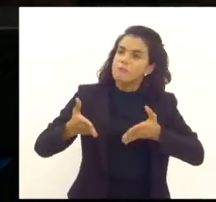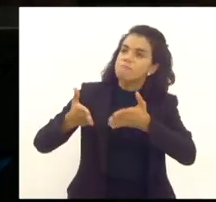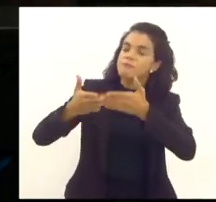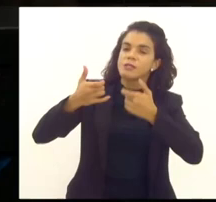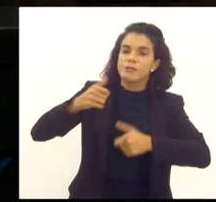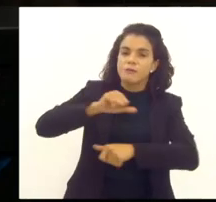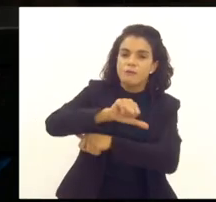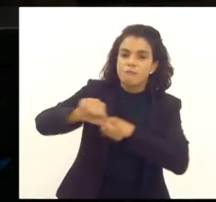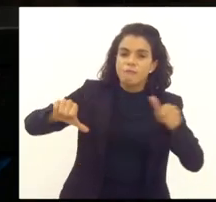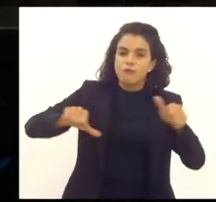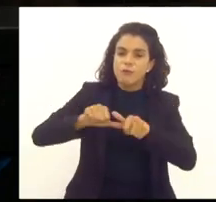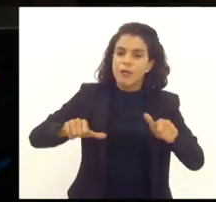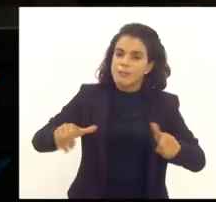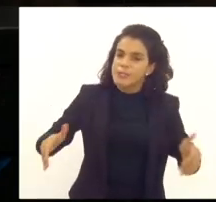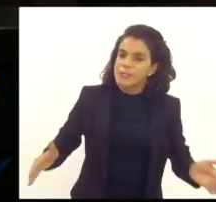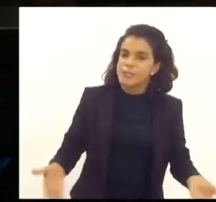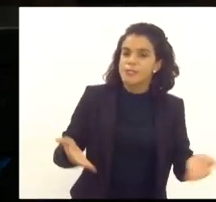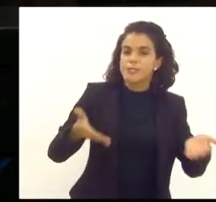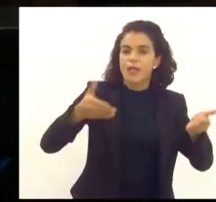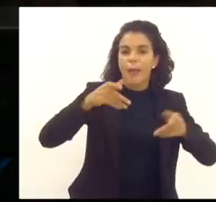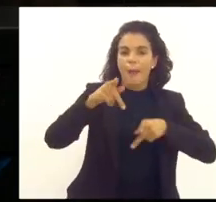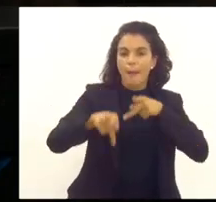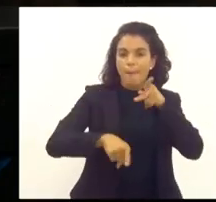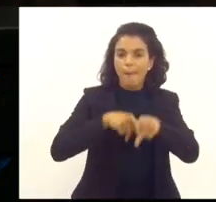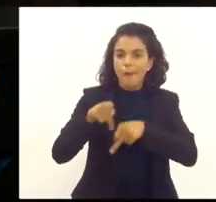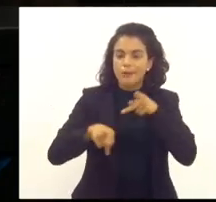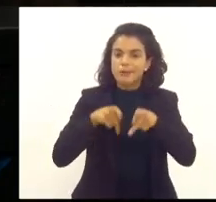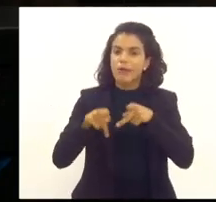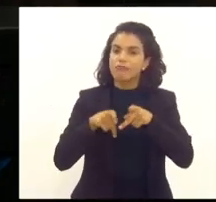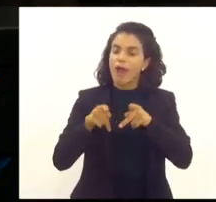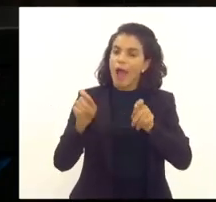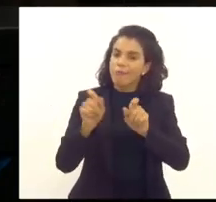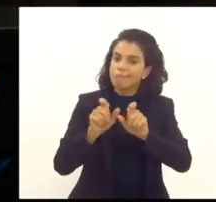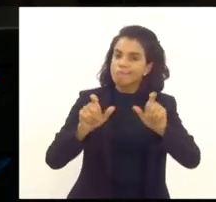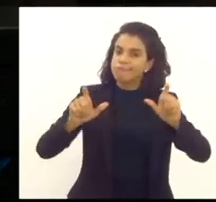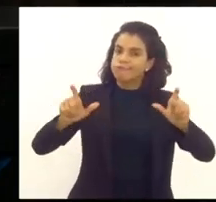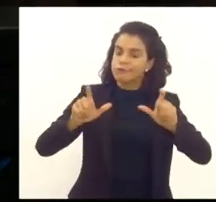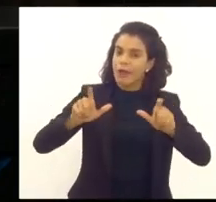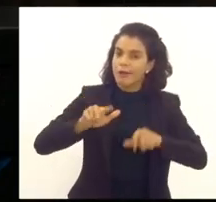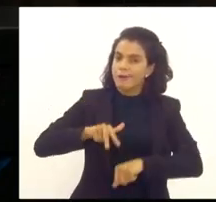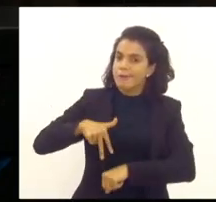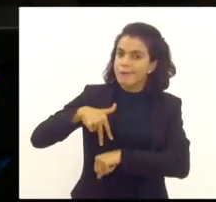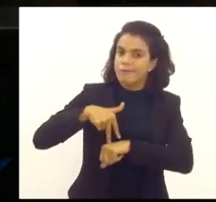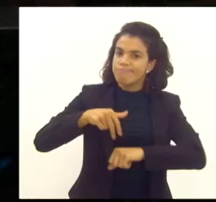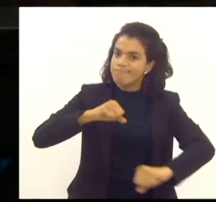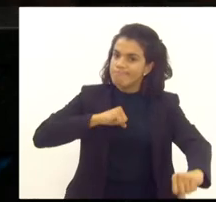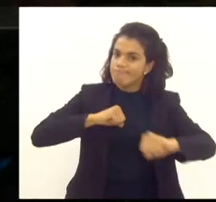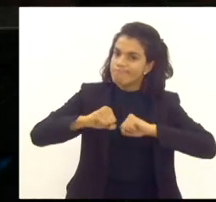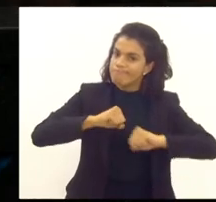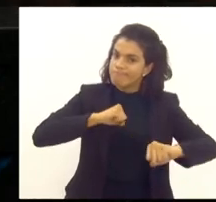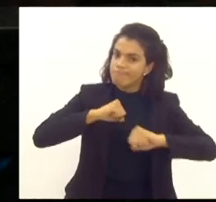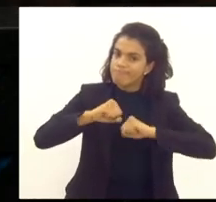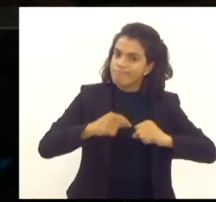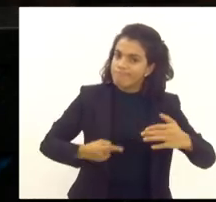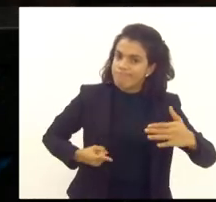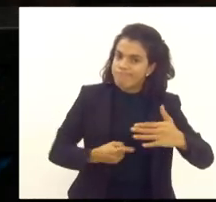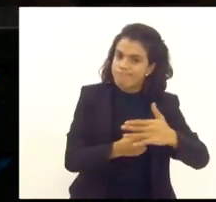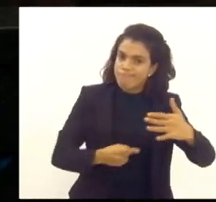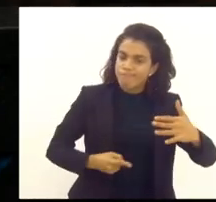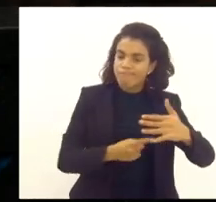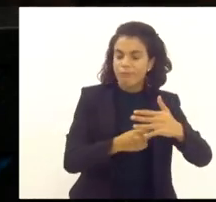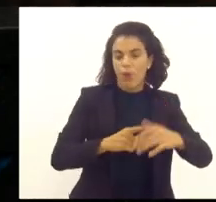para instigar a nossa população a se levantar a protestar a contestar